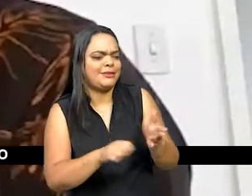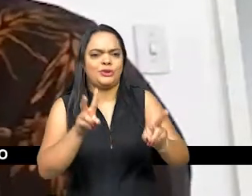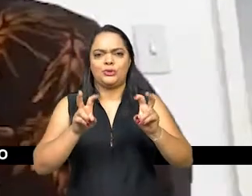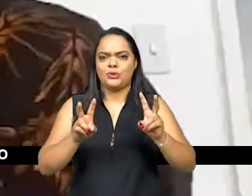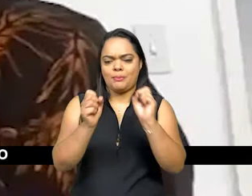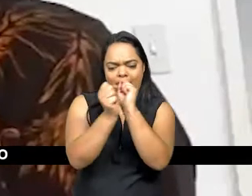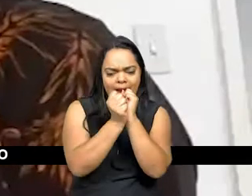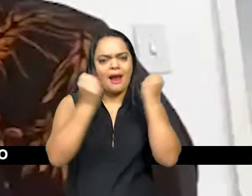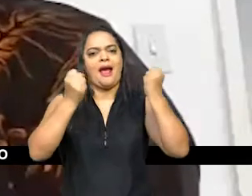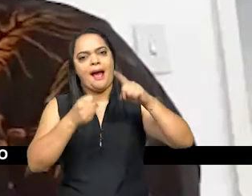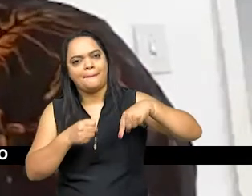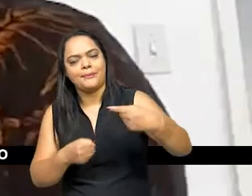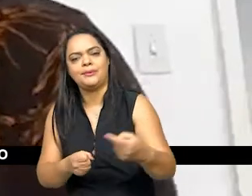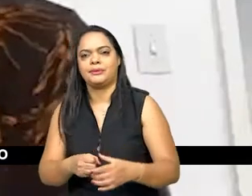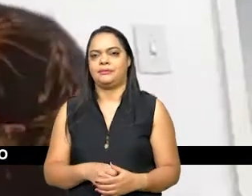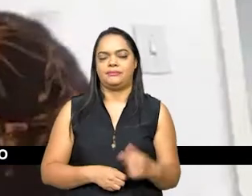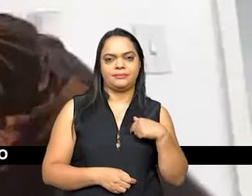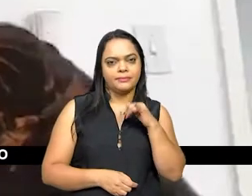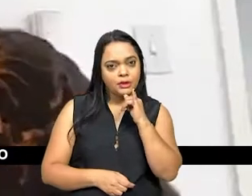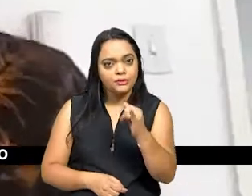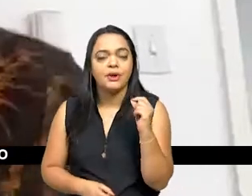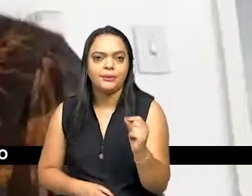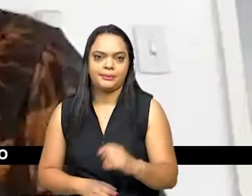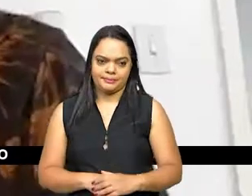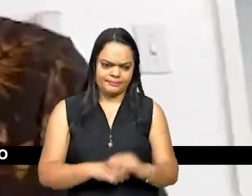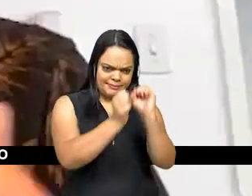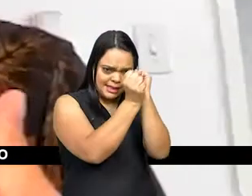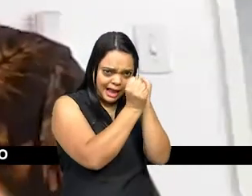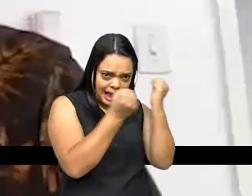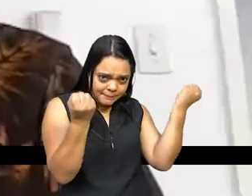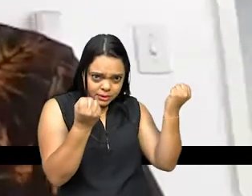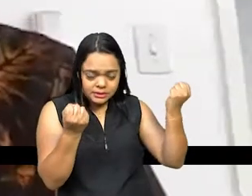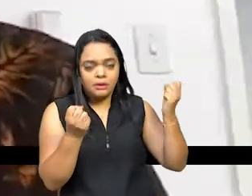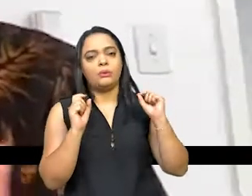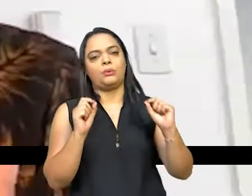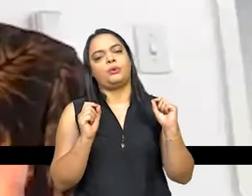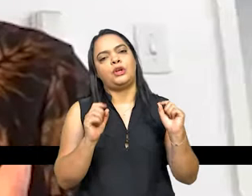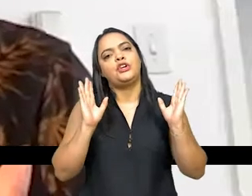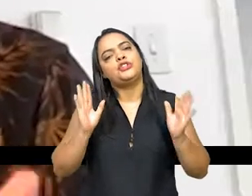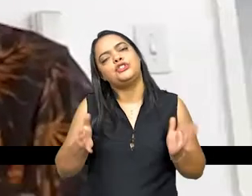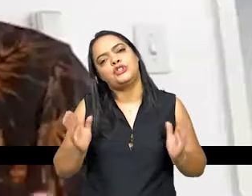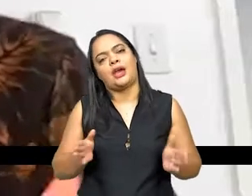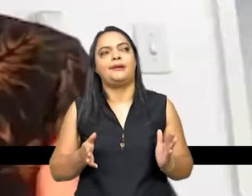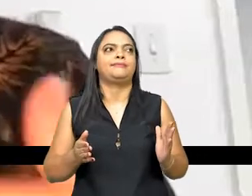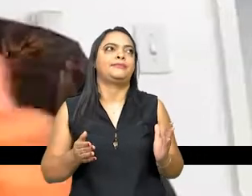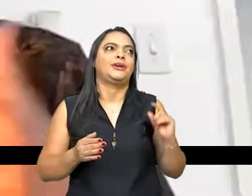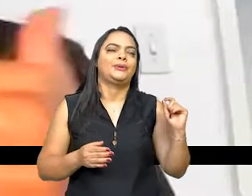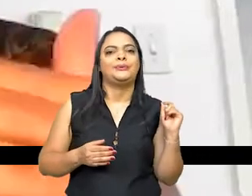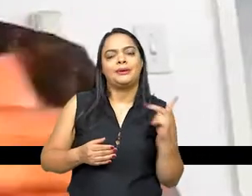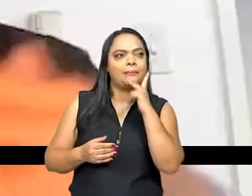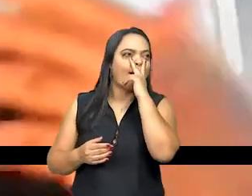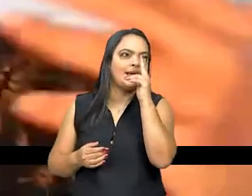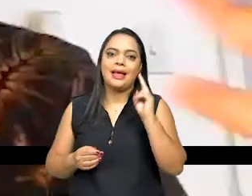pós-abolição. Então, o que eu te diria? O pós-abolição ele continua muito ligado à data do 13 de maio.